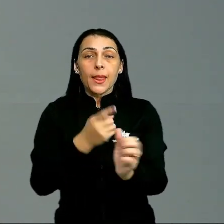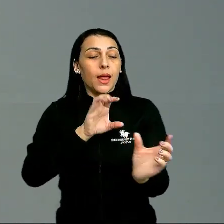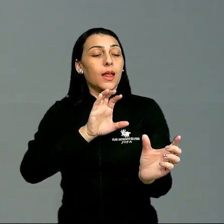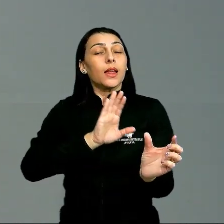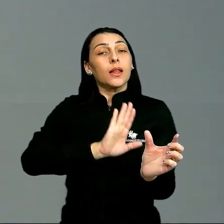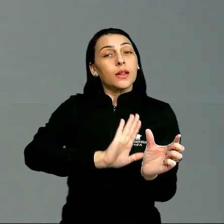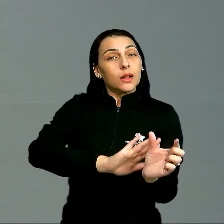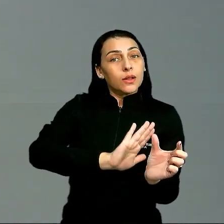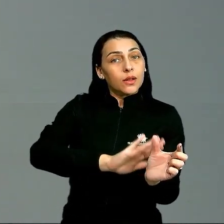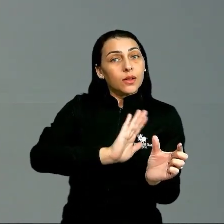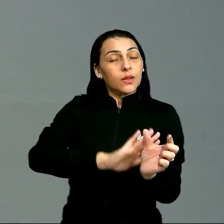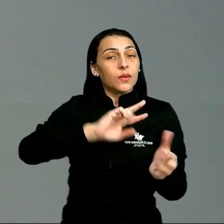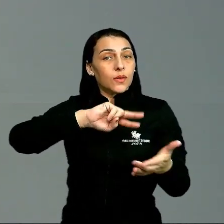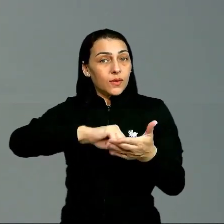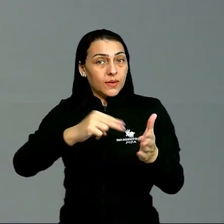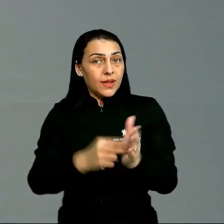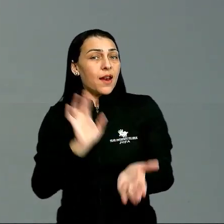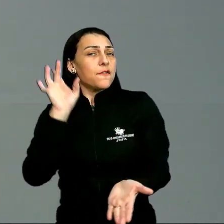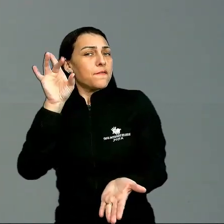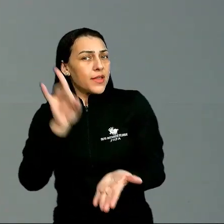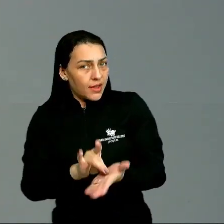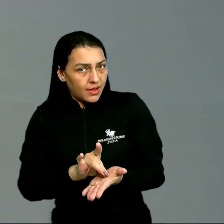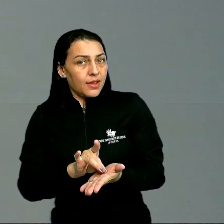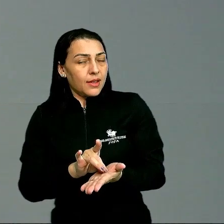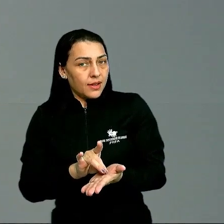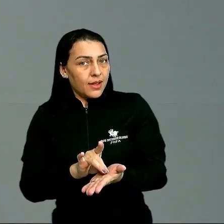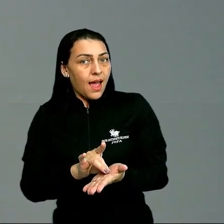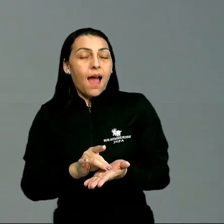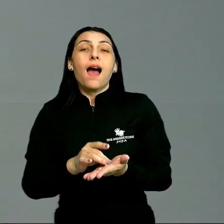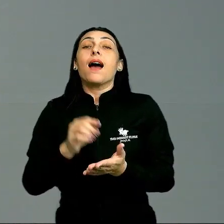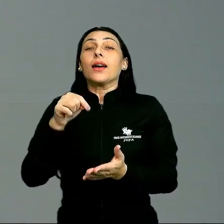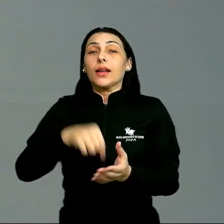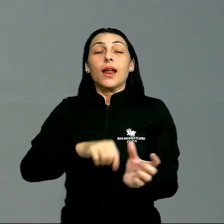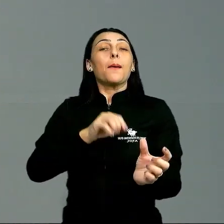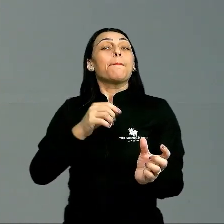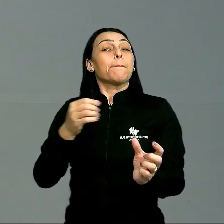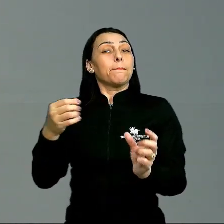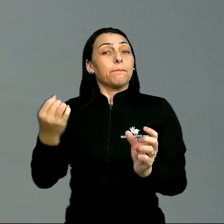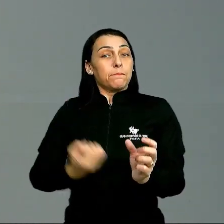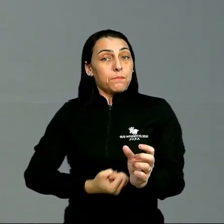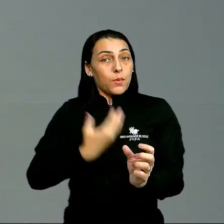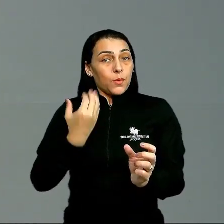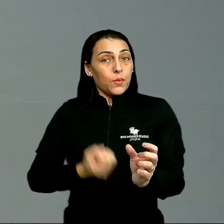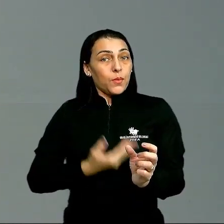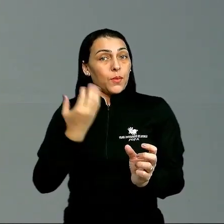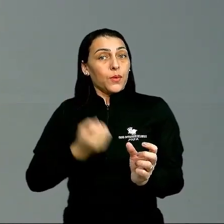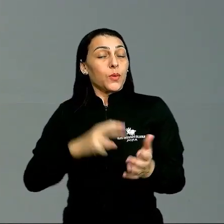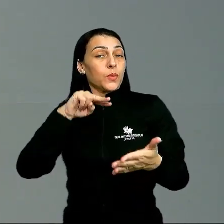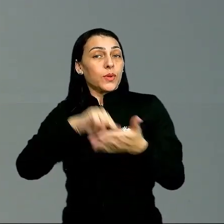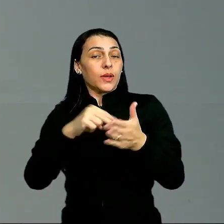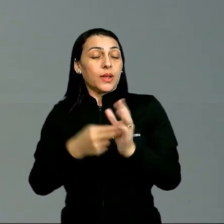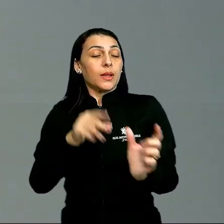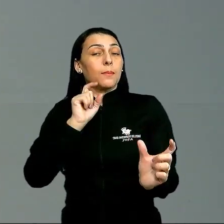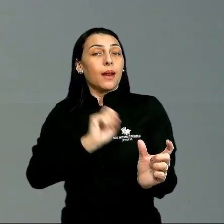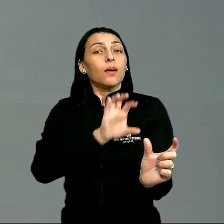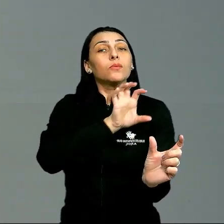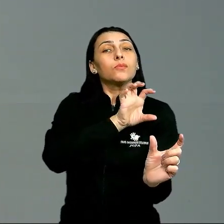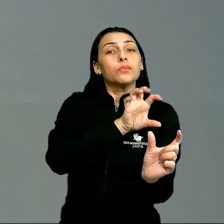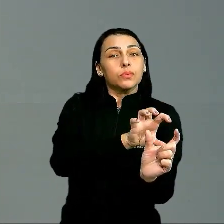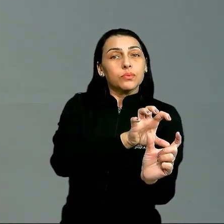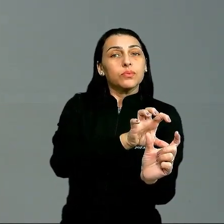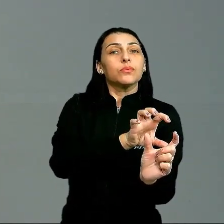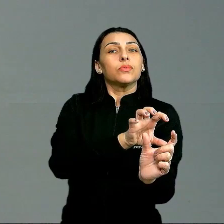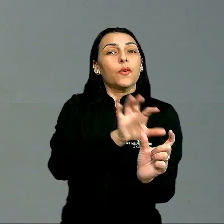eu falei que o sentido das palavras eram reais, verdadeiros. Aqui, na poética, o sentido das palavras, eles